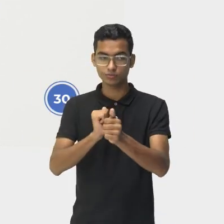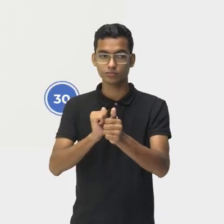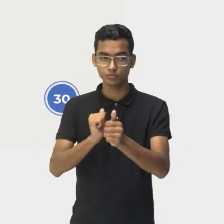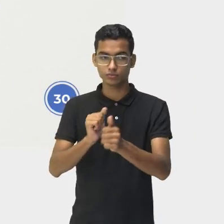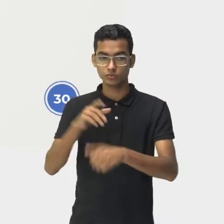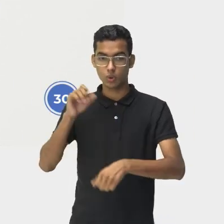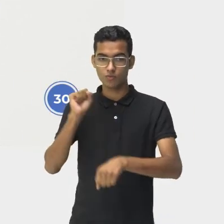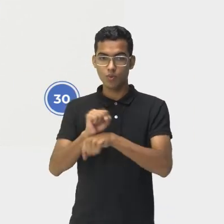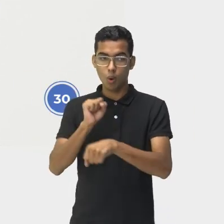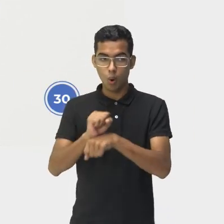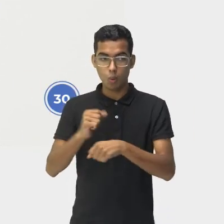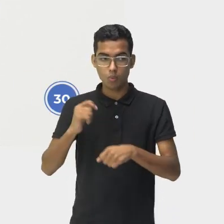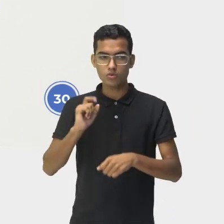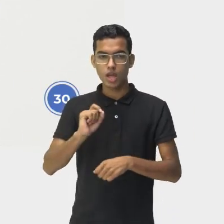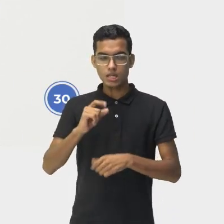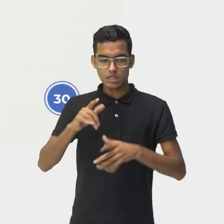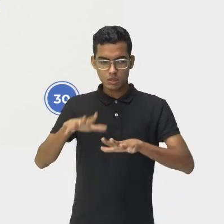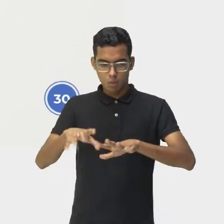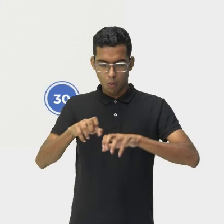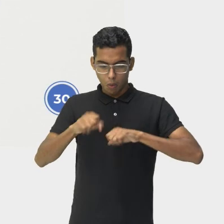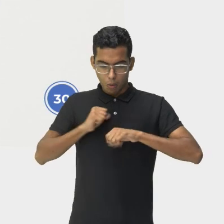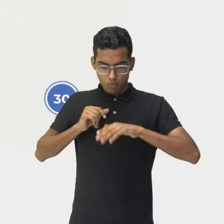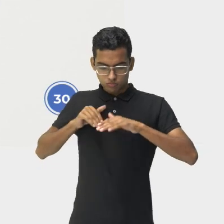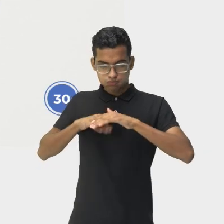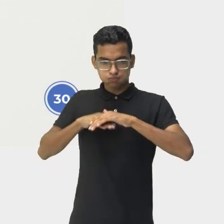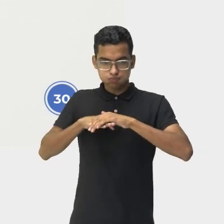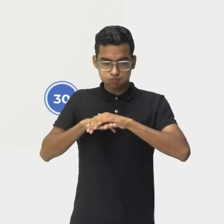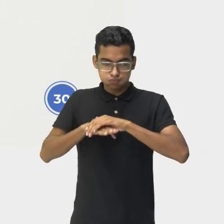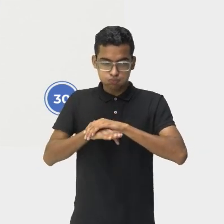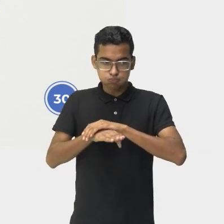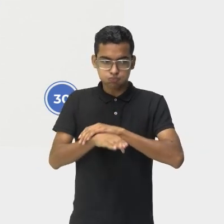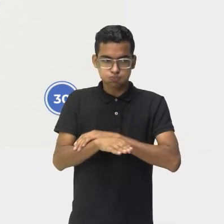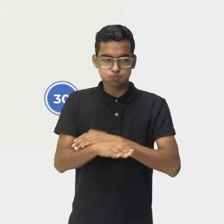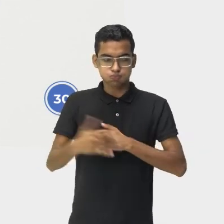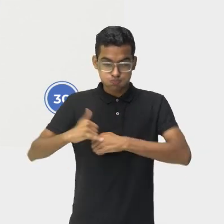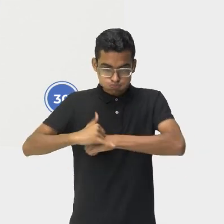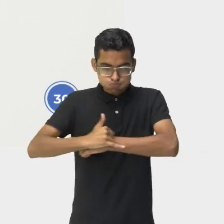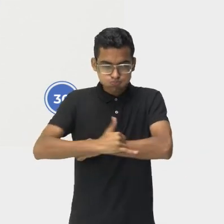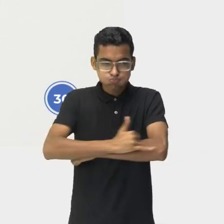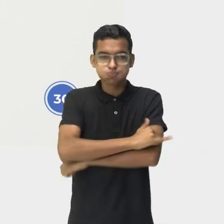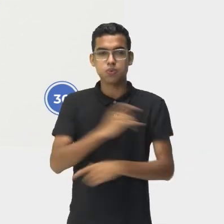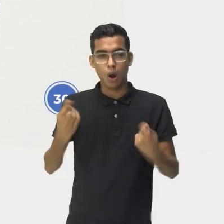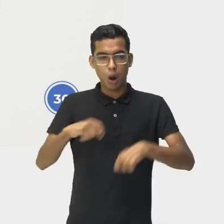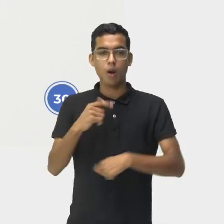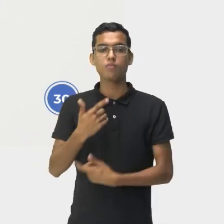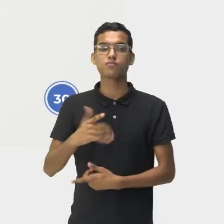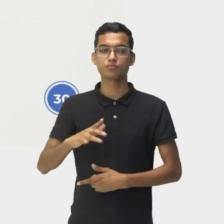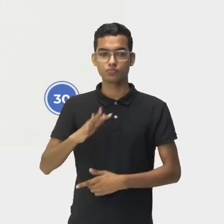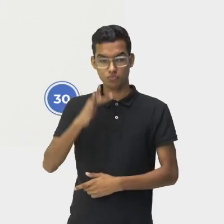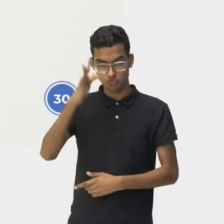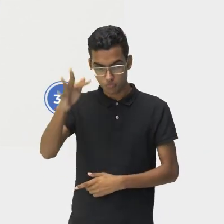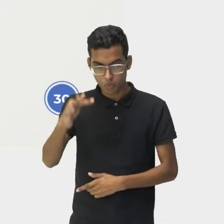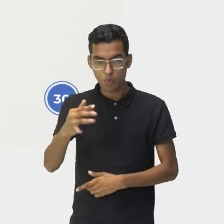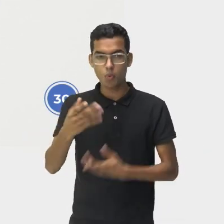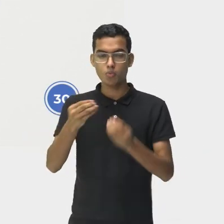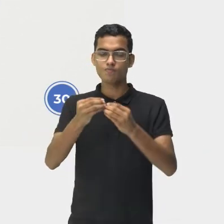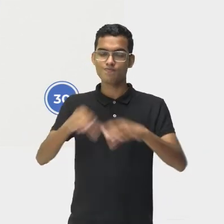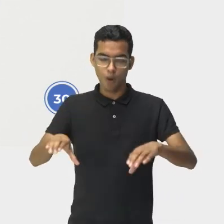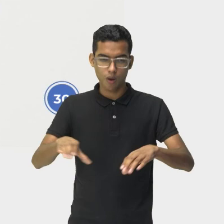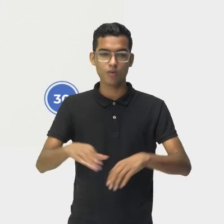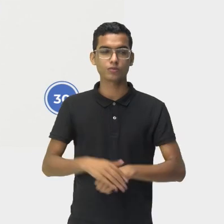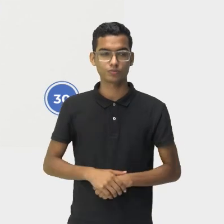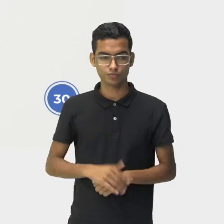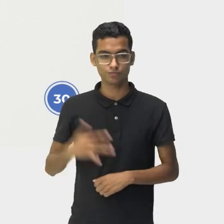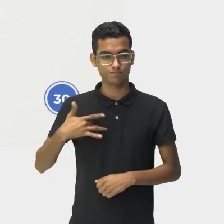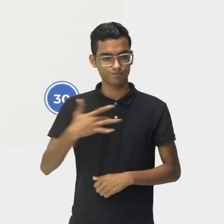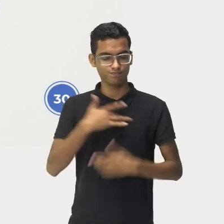continuar acumulando. E lembrem-se, isso é ruim, vai entupir as veias e artérias e vai danificar o seu corpo por